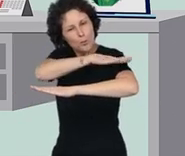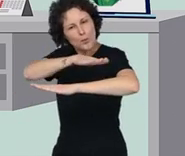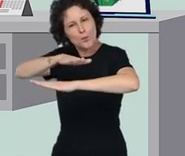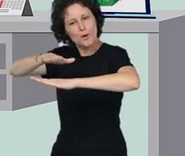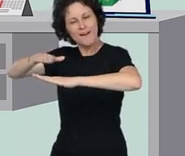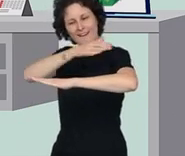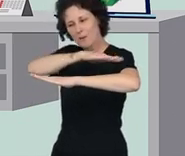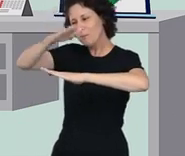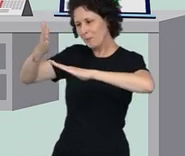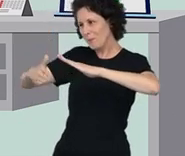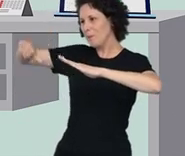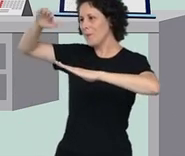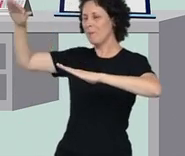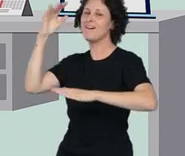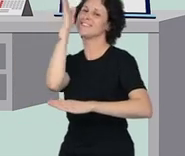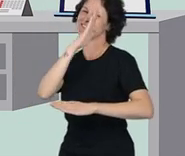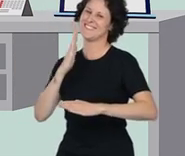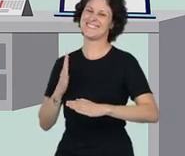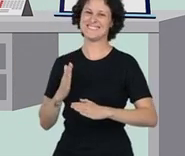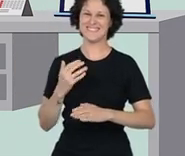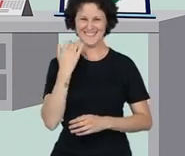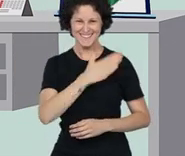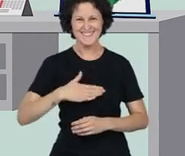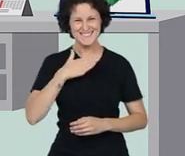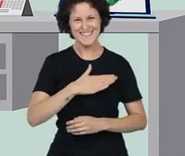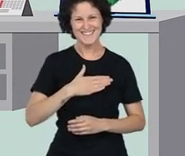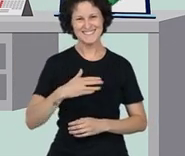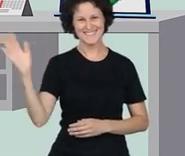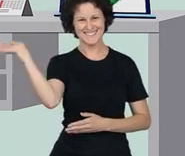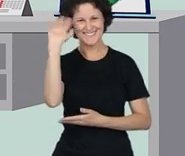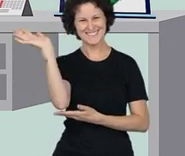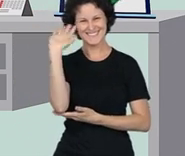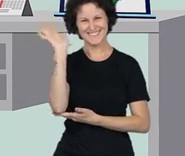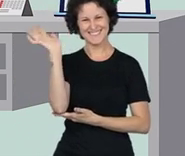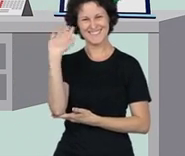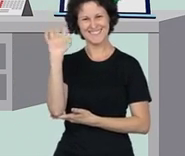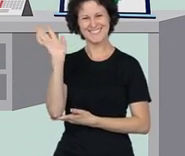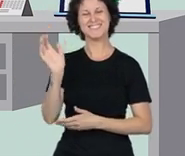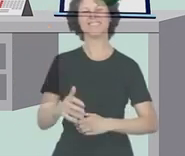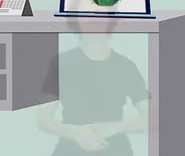do intemperismo no relevo do Brasil. Eu espero que você tenha gostado. Continue esse desafio e até a próxima!